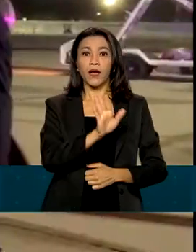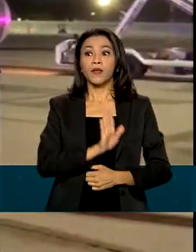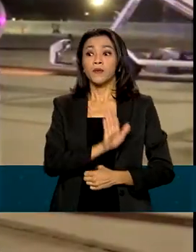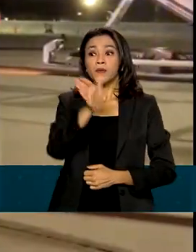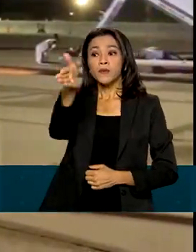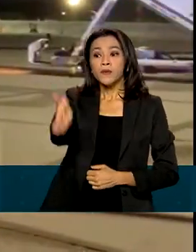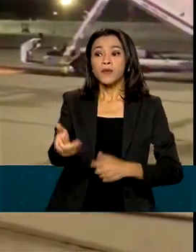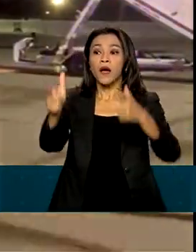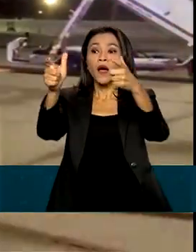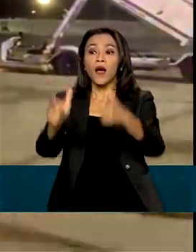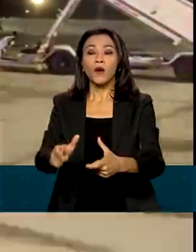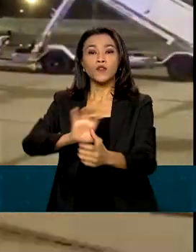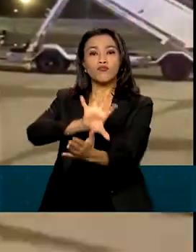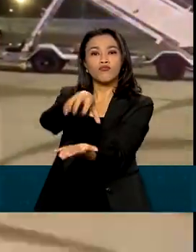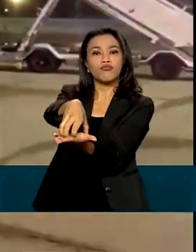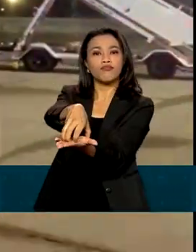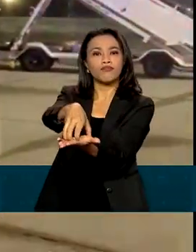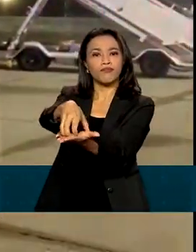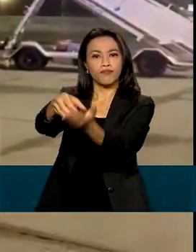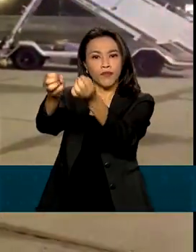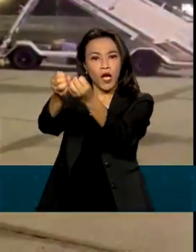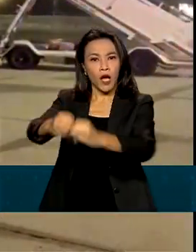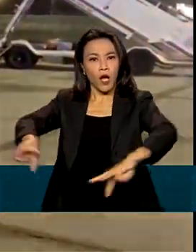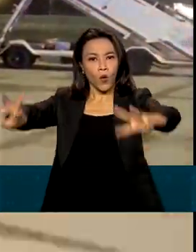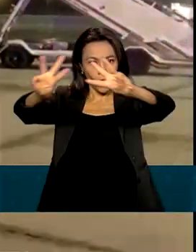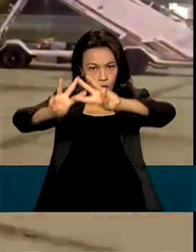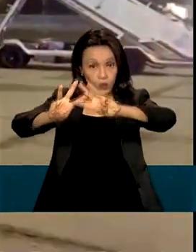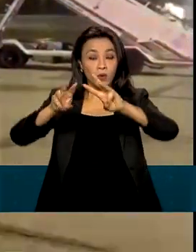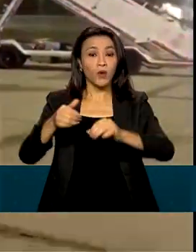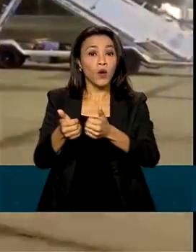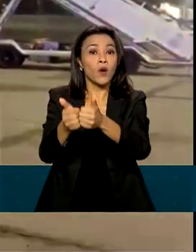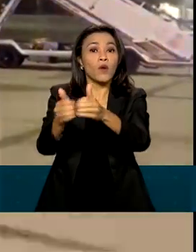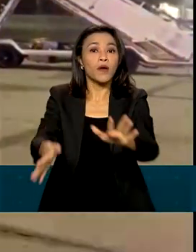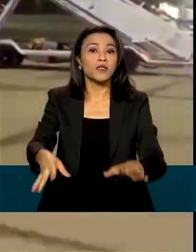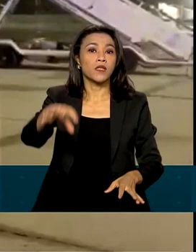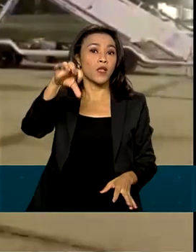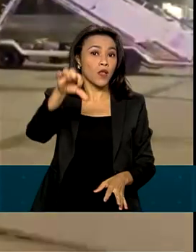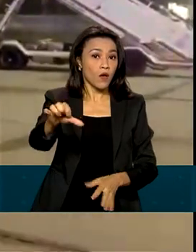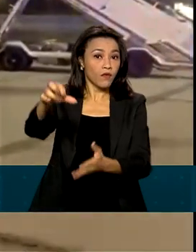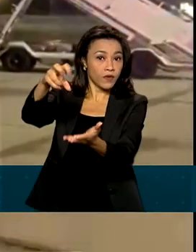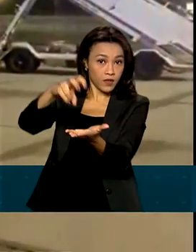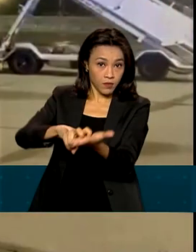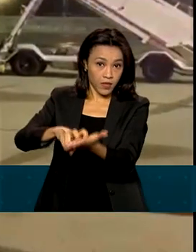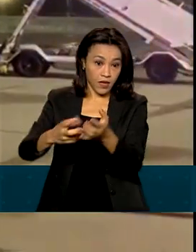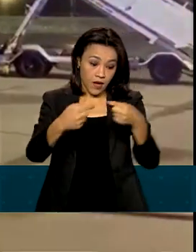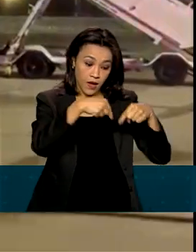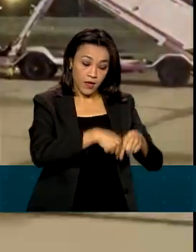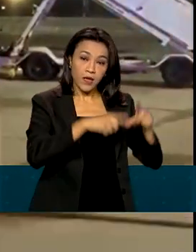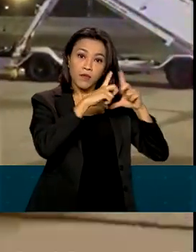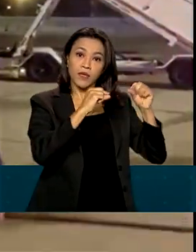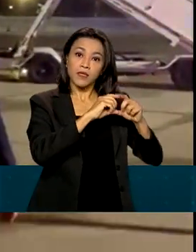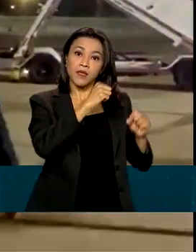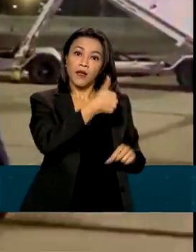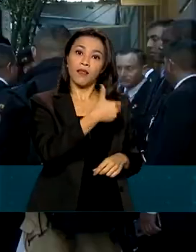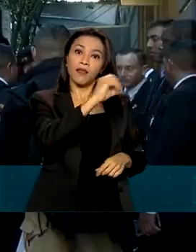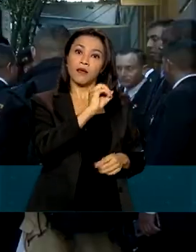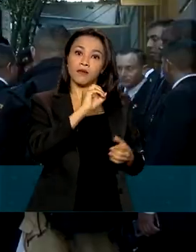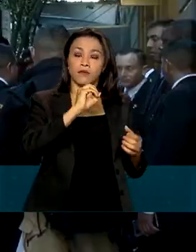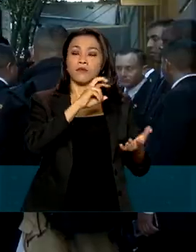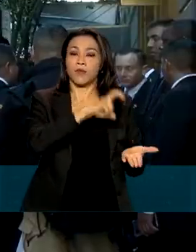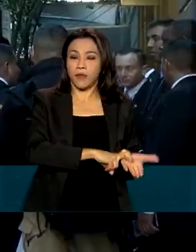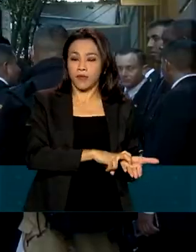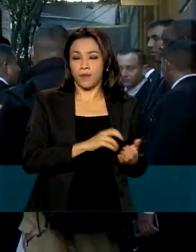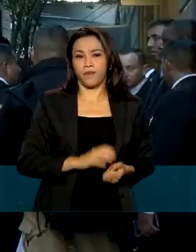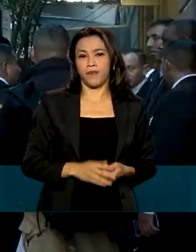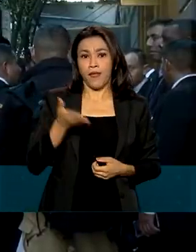A Assembleia Geral da ONU tem início às 9 horas da manhã, no horário de Brasília, às 10 horas da manhã. Essa Assembleia está